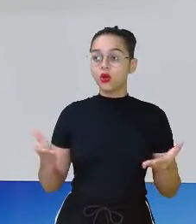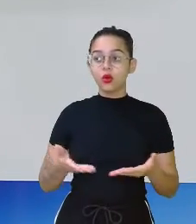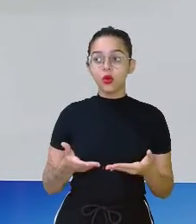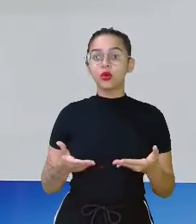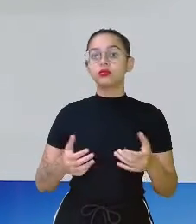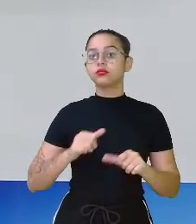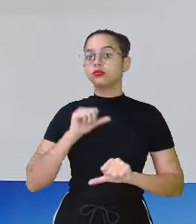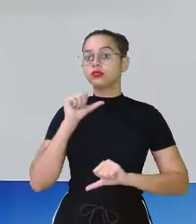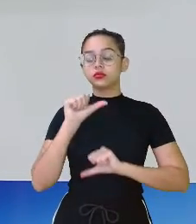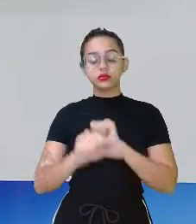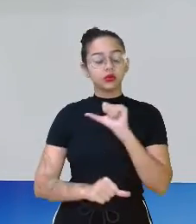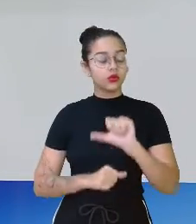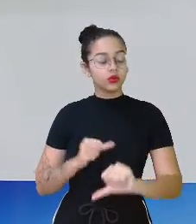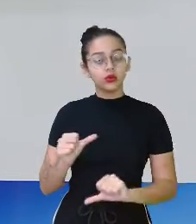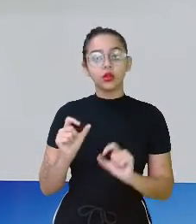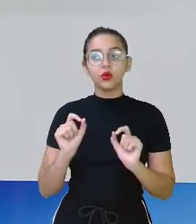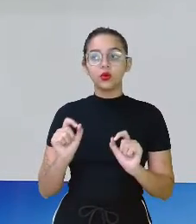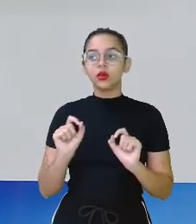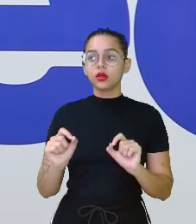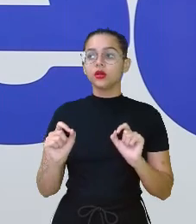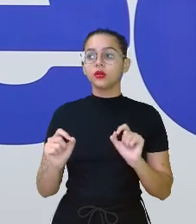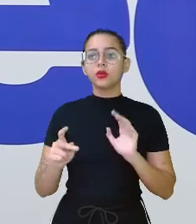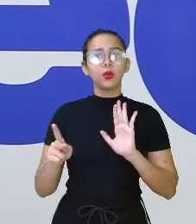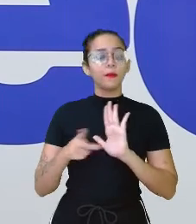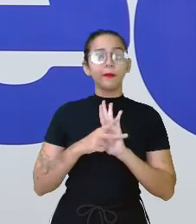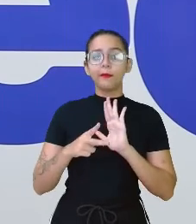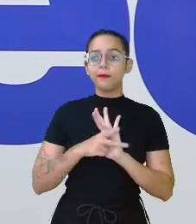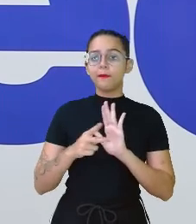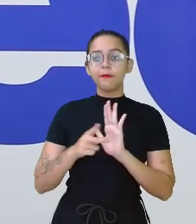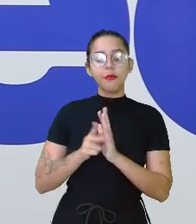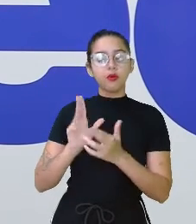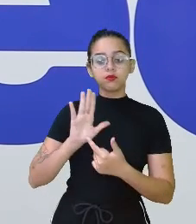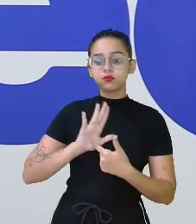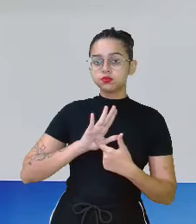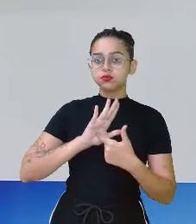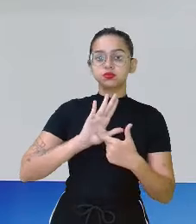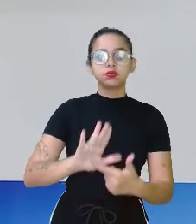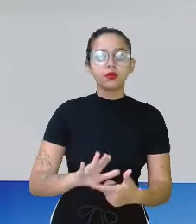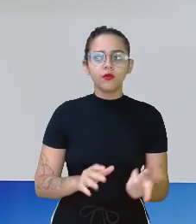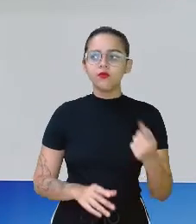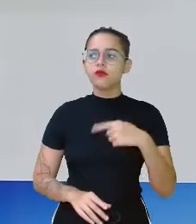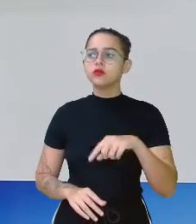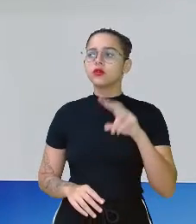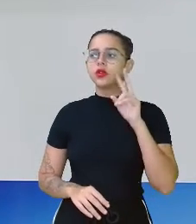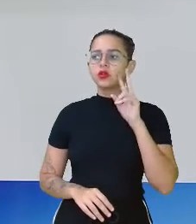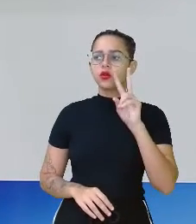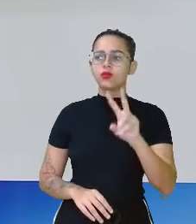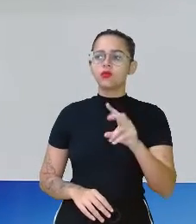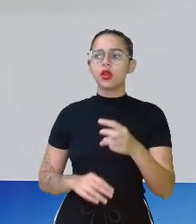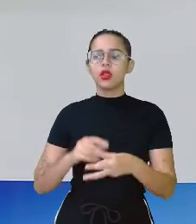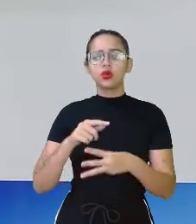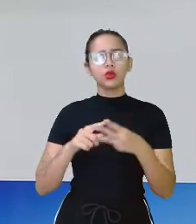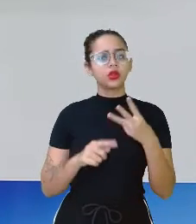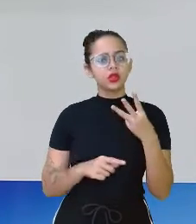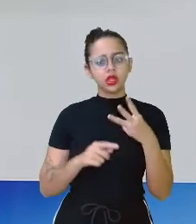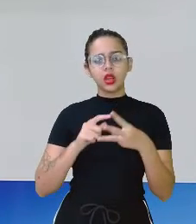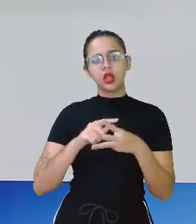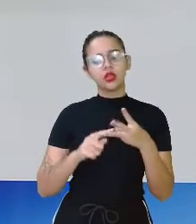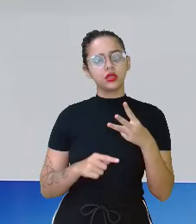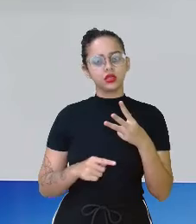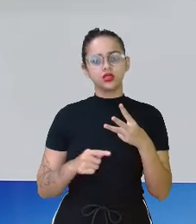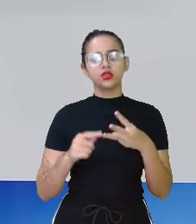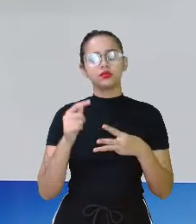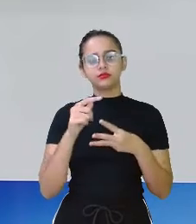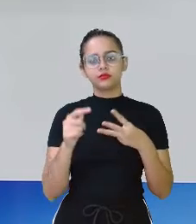transforma no próprio espetáculo. Aí vocês vão ver basicamente os 3 elementos